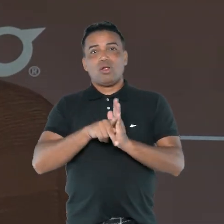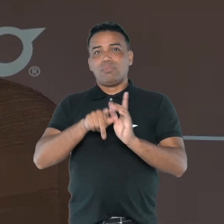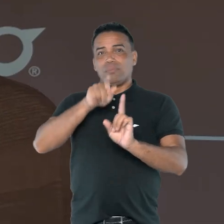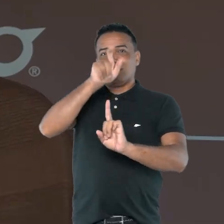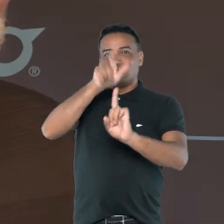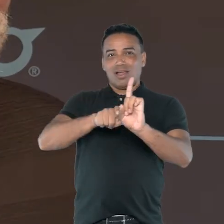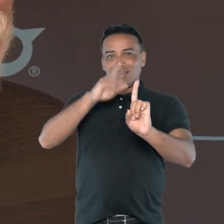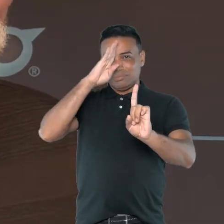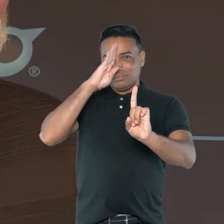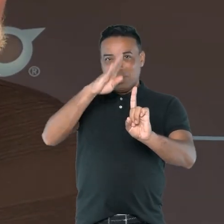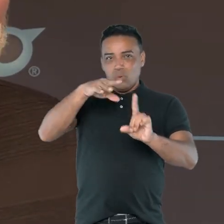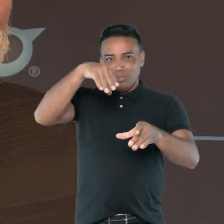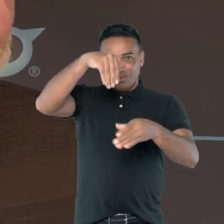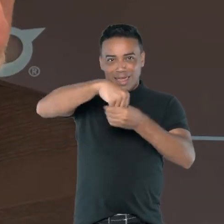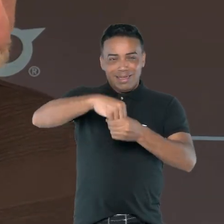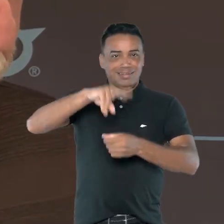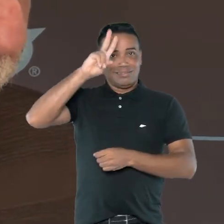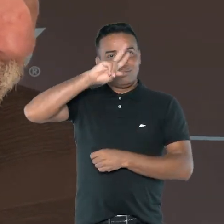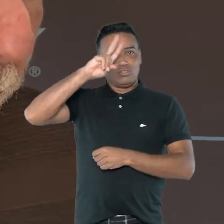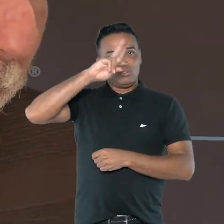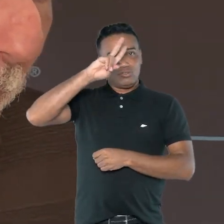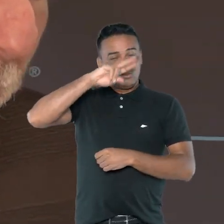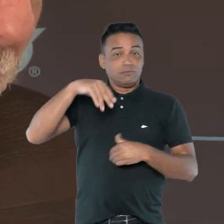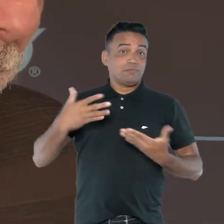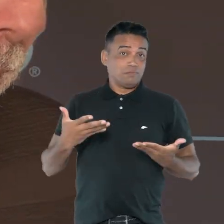tanto a nossa protagonista,